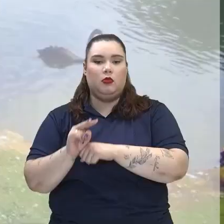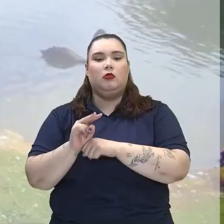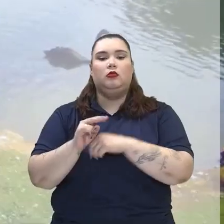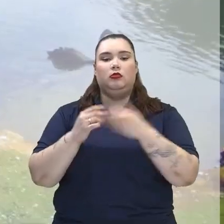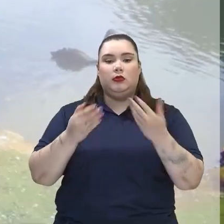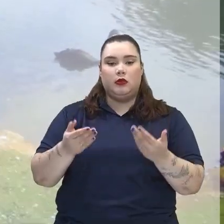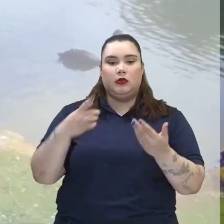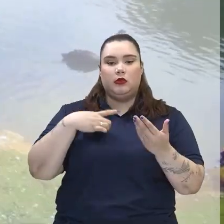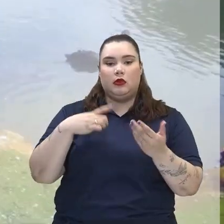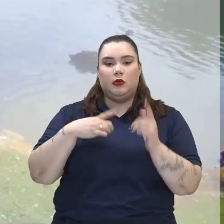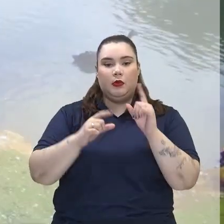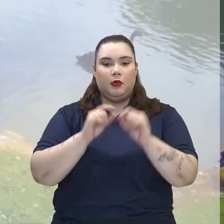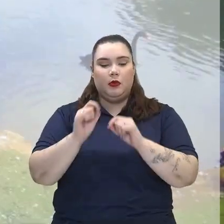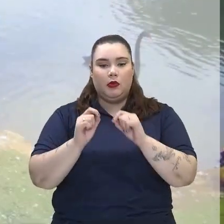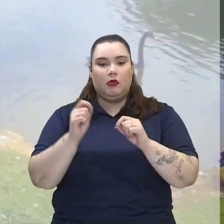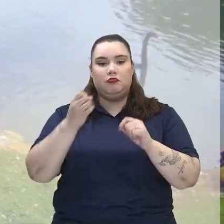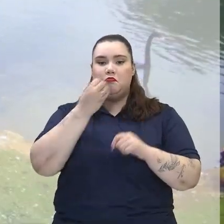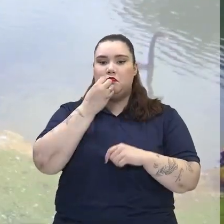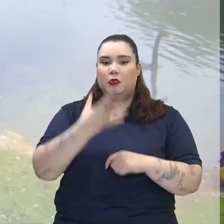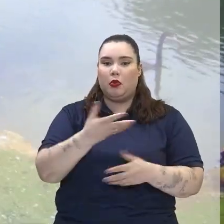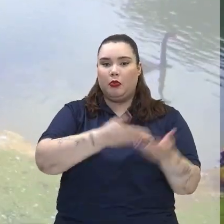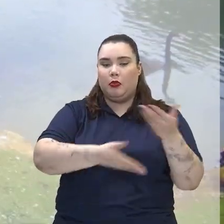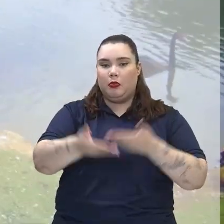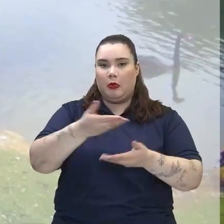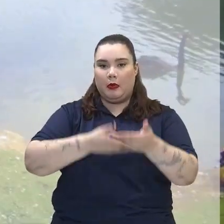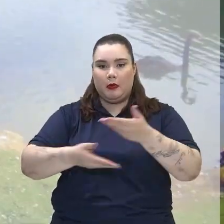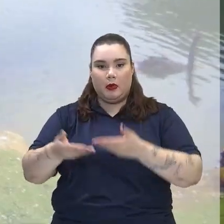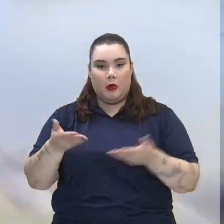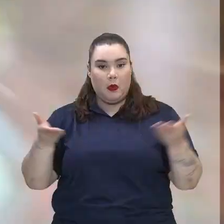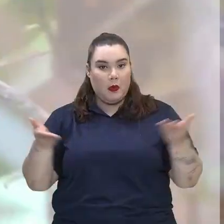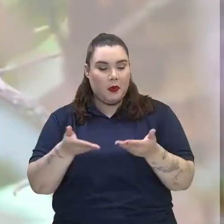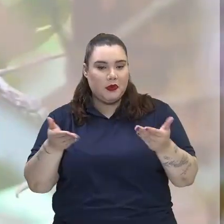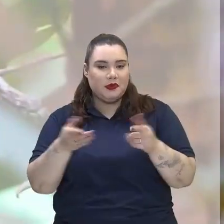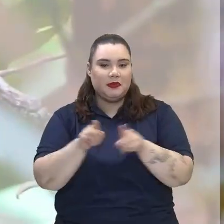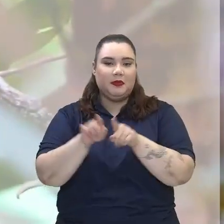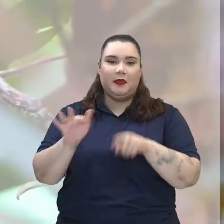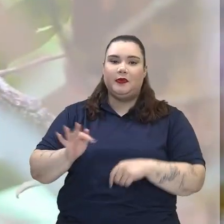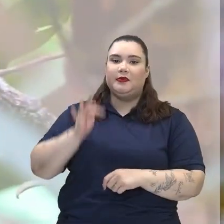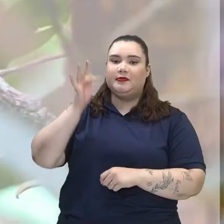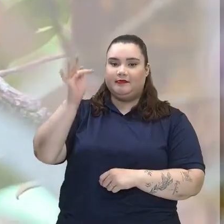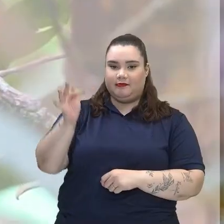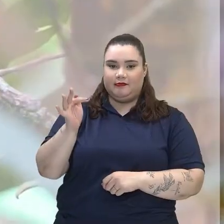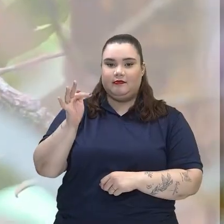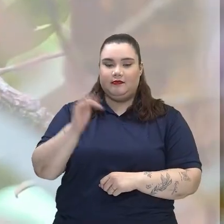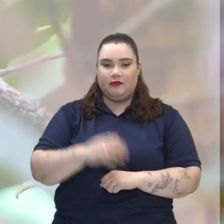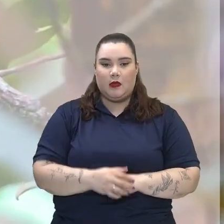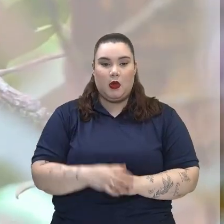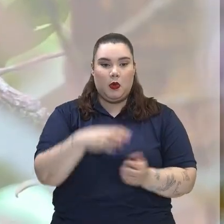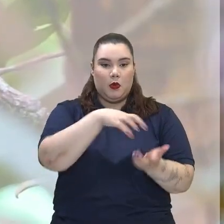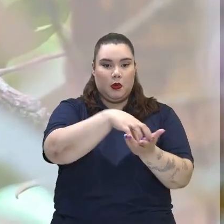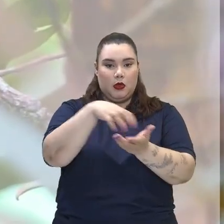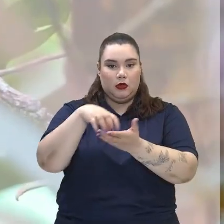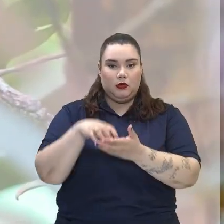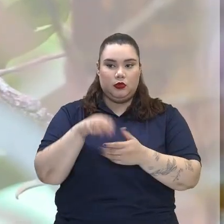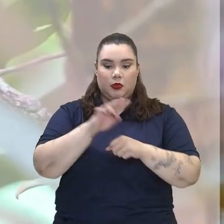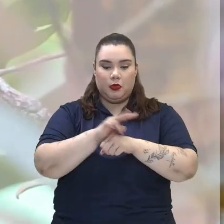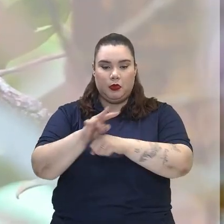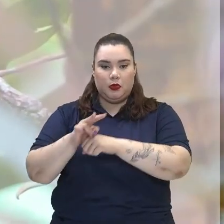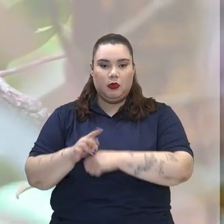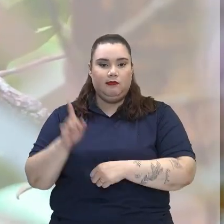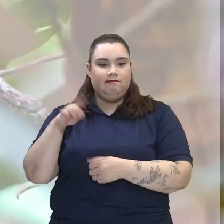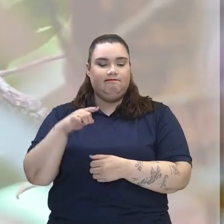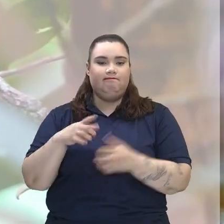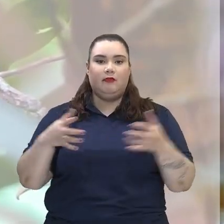e mantêm a vida pulsando, para hoje e para o futuro. As unidades de conservação são um